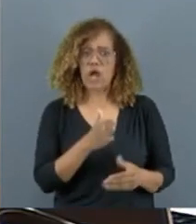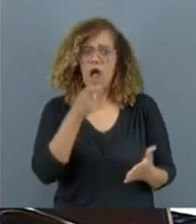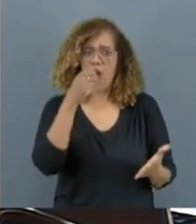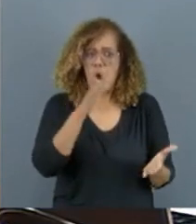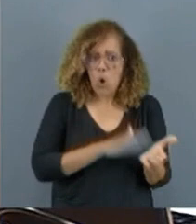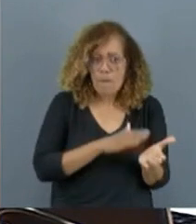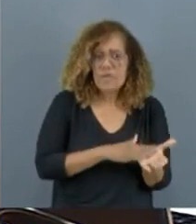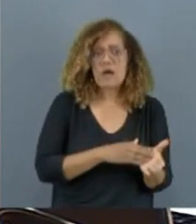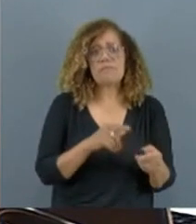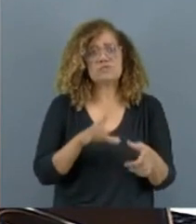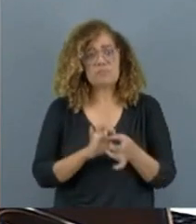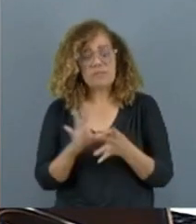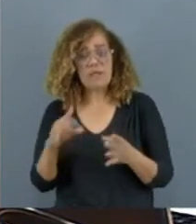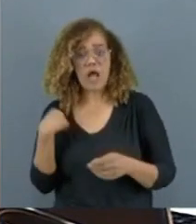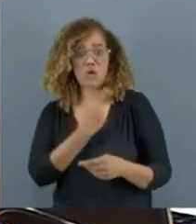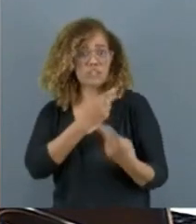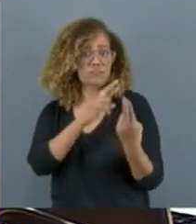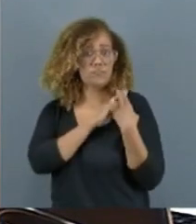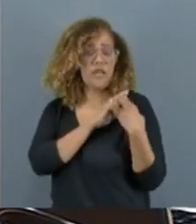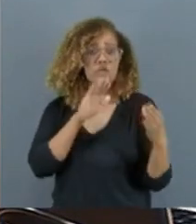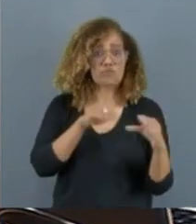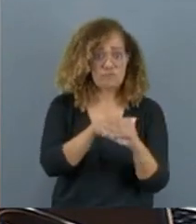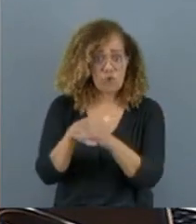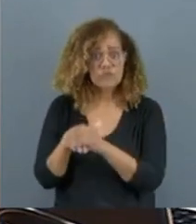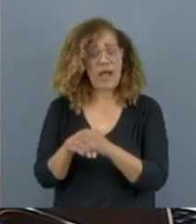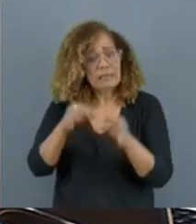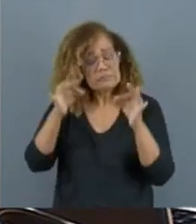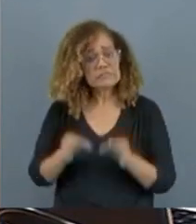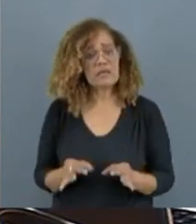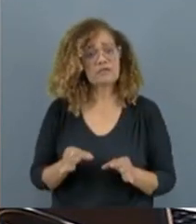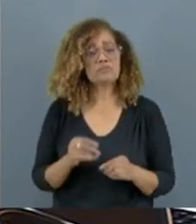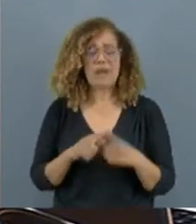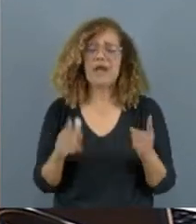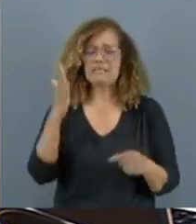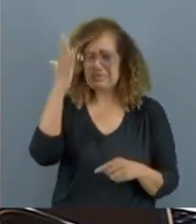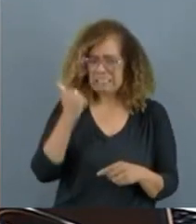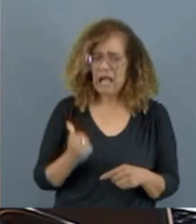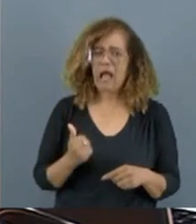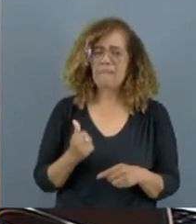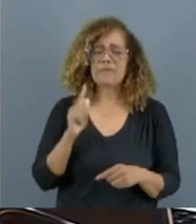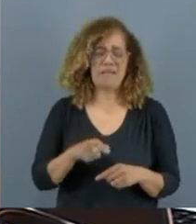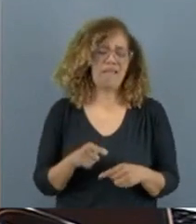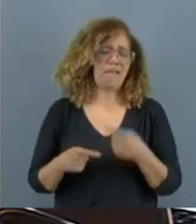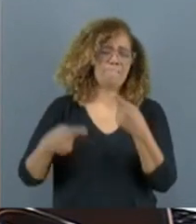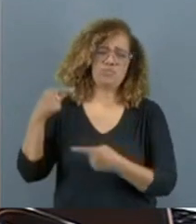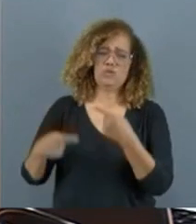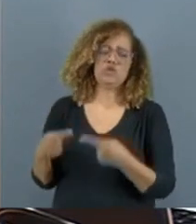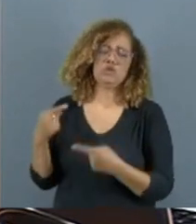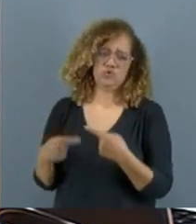passado para deliberar nosso papel, votar. E a gente sabe que faz parte do jogo político